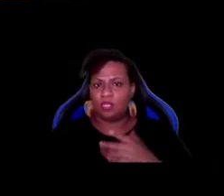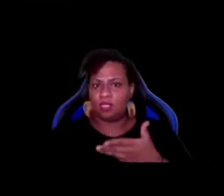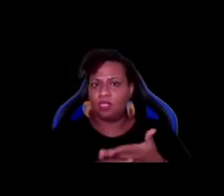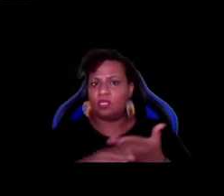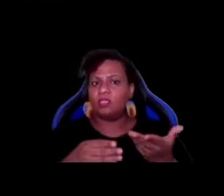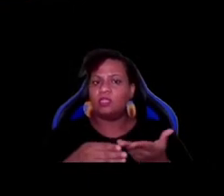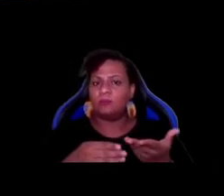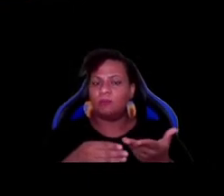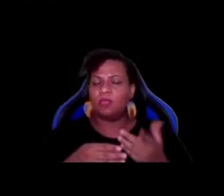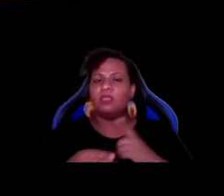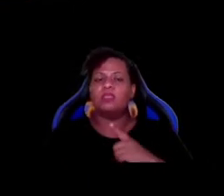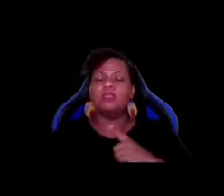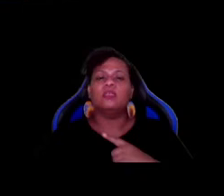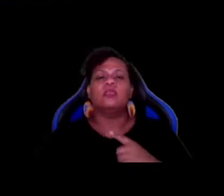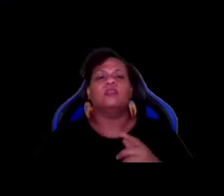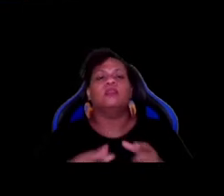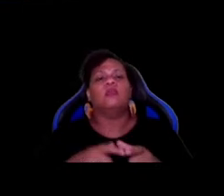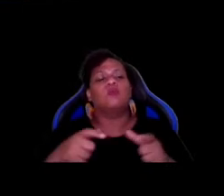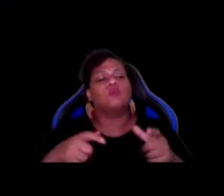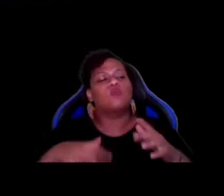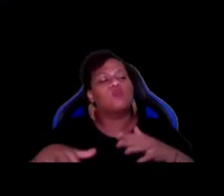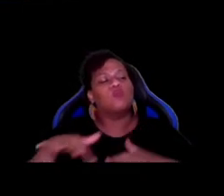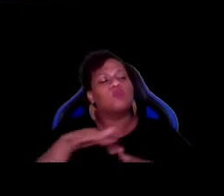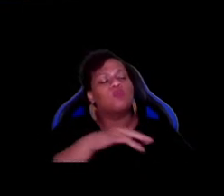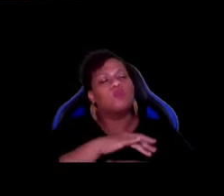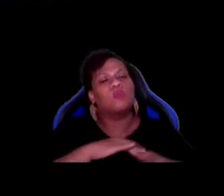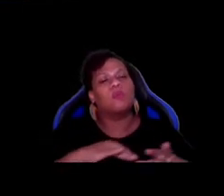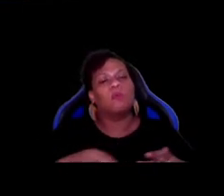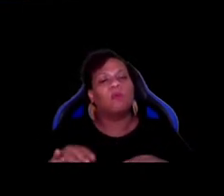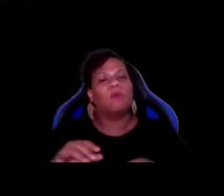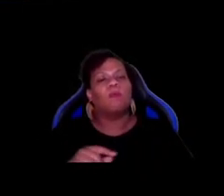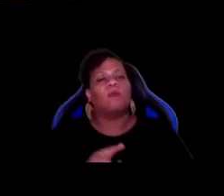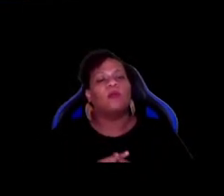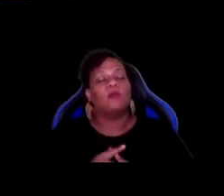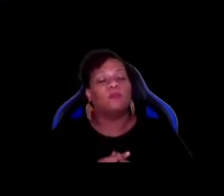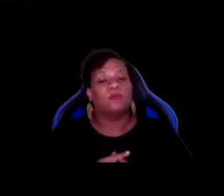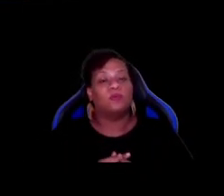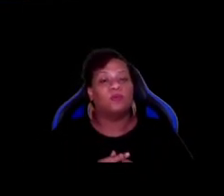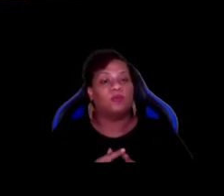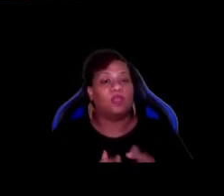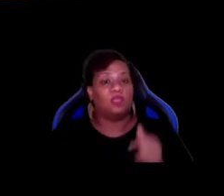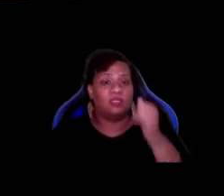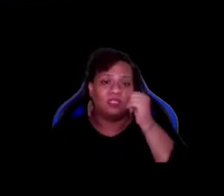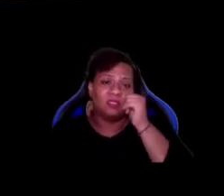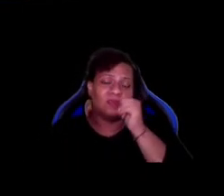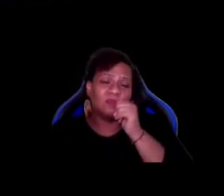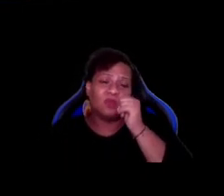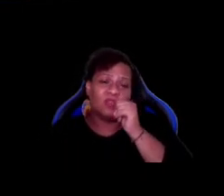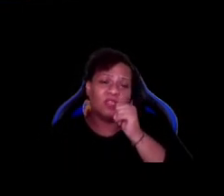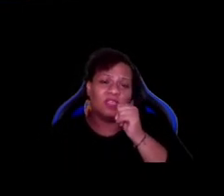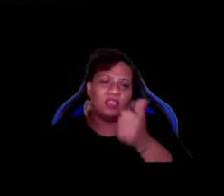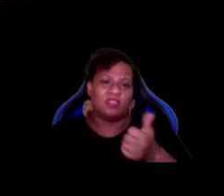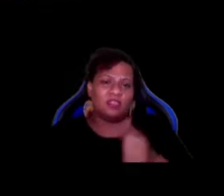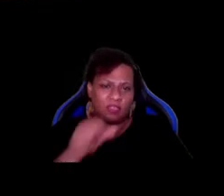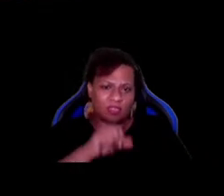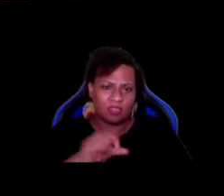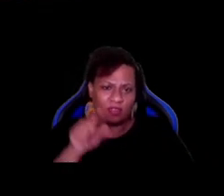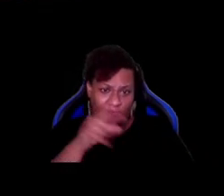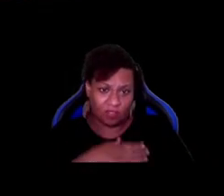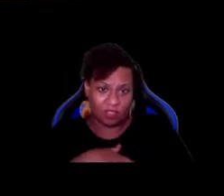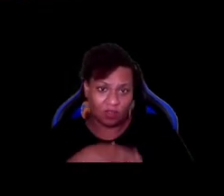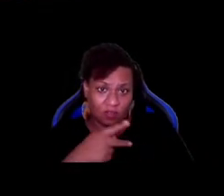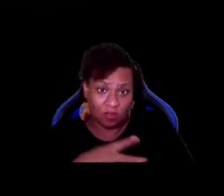de falar com as meninas e tal, porque são mulheres, né? Você gostaria que fizesse assim com a sua